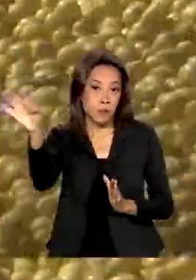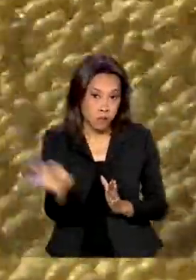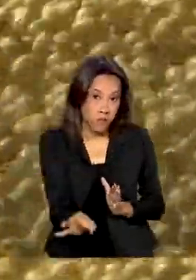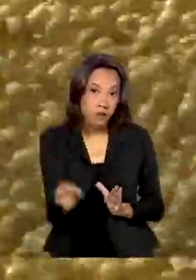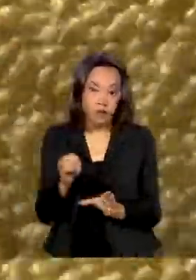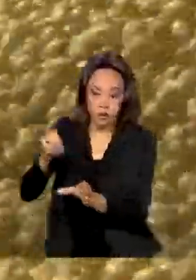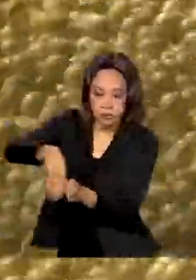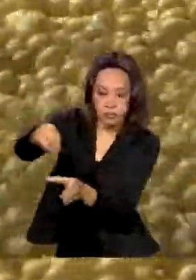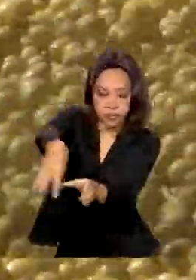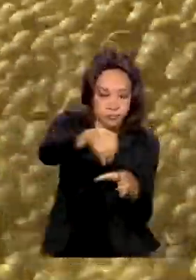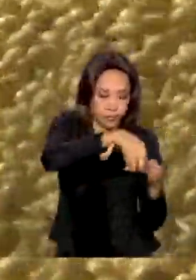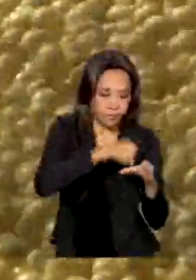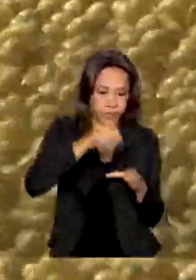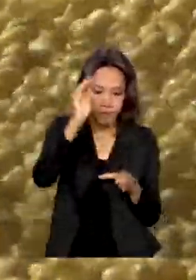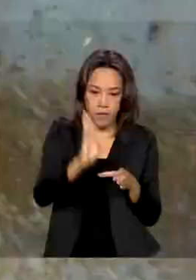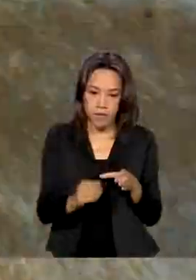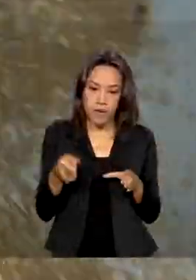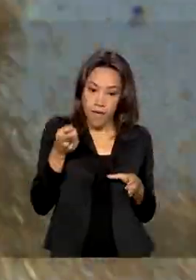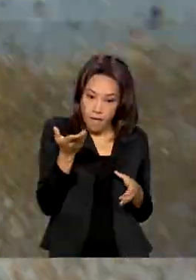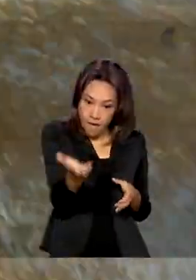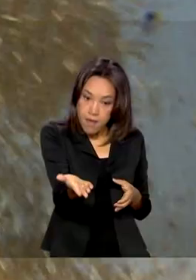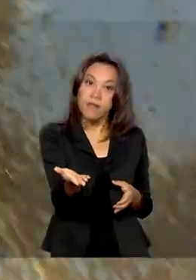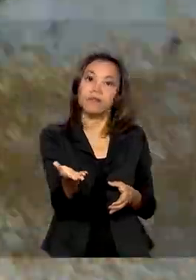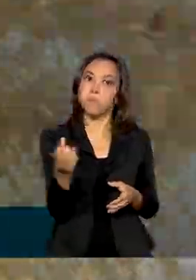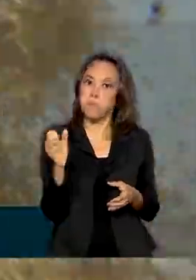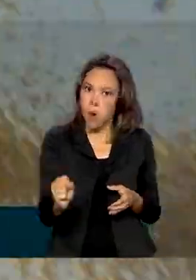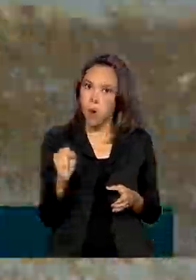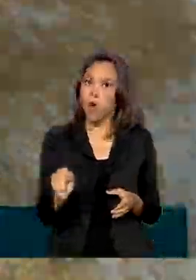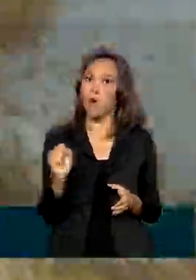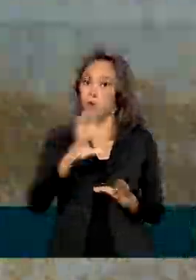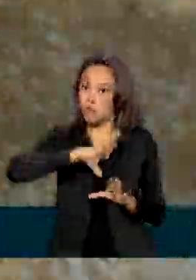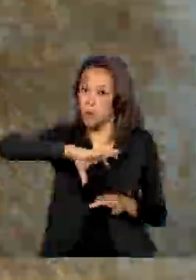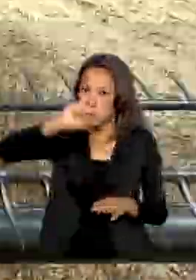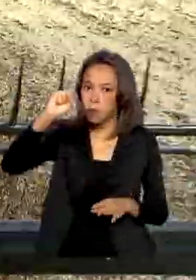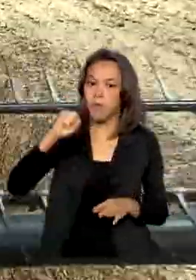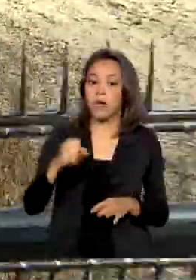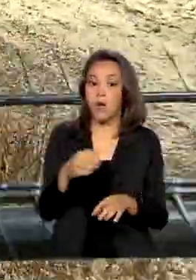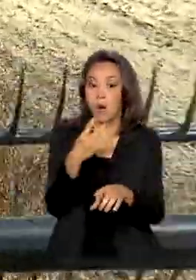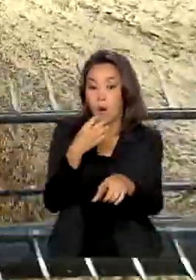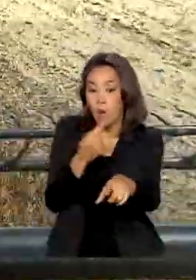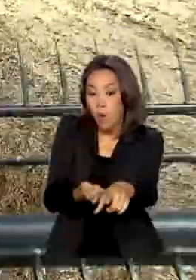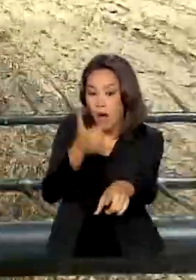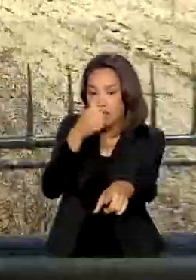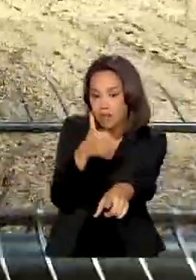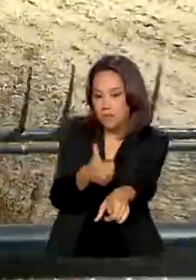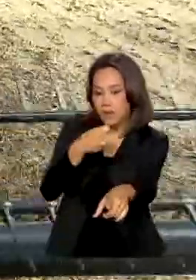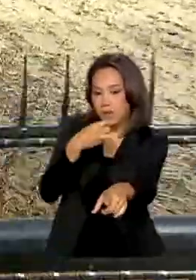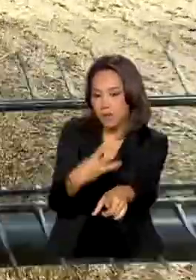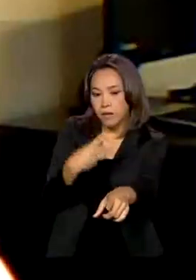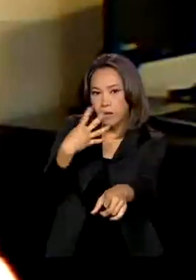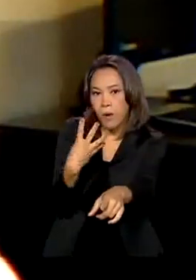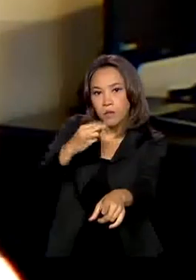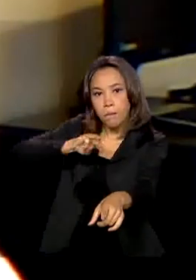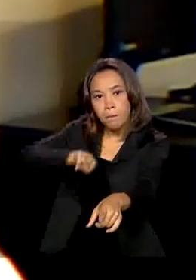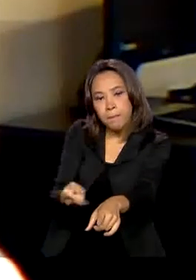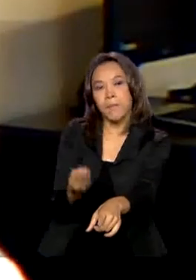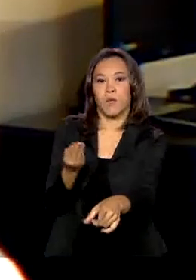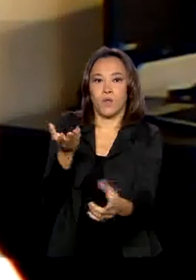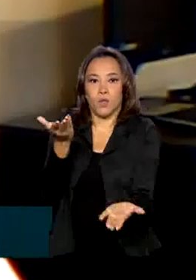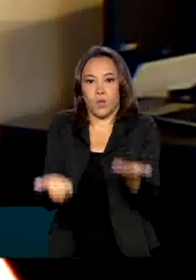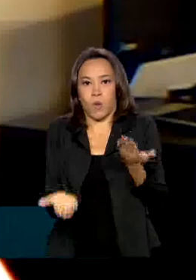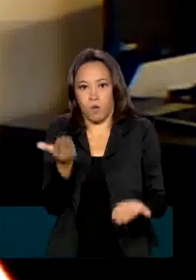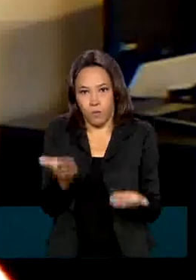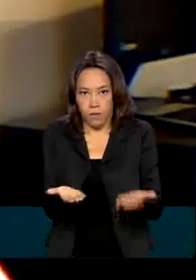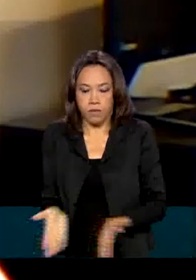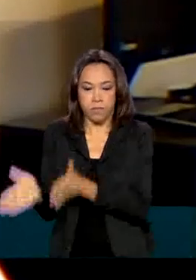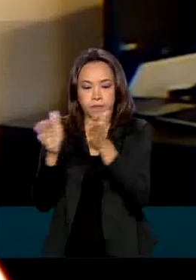país. A produção da oleaginosa pode atingir quase 134 milhões de toneladas. Se a gente olhar para a